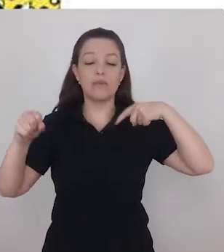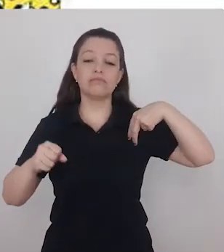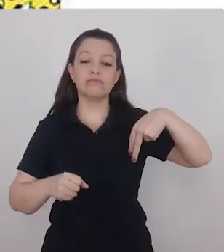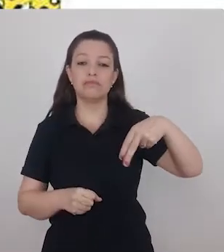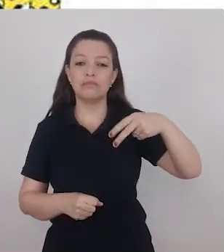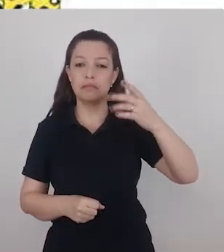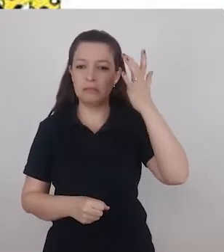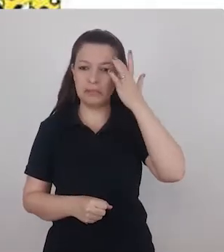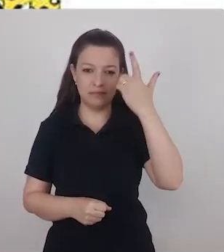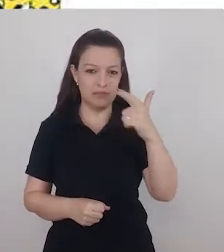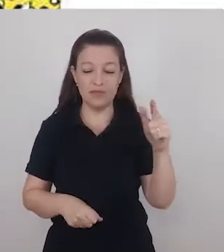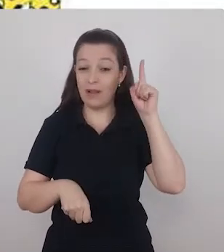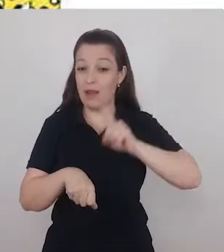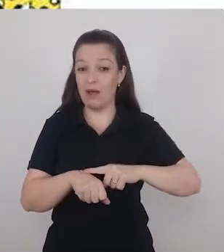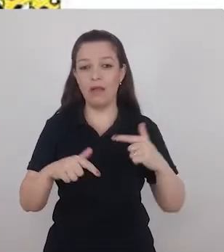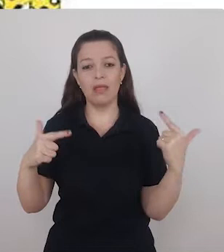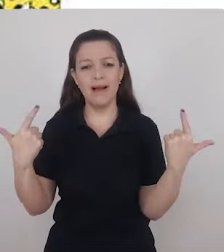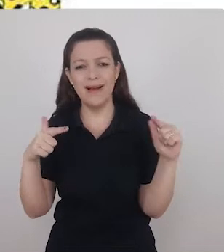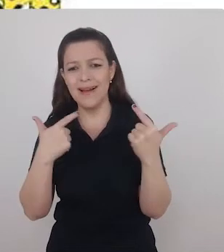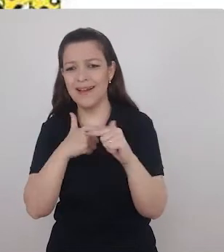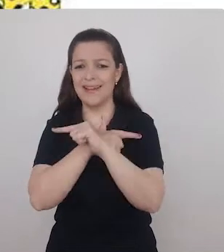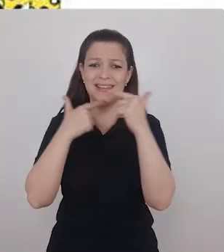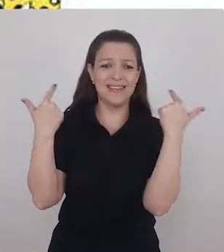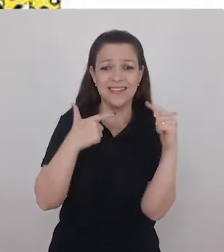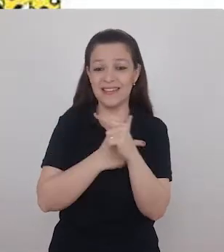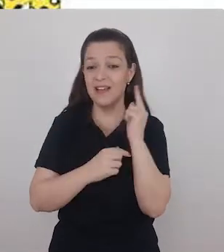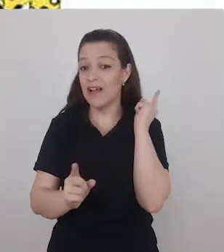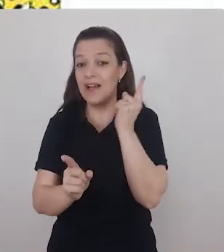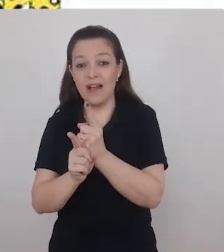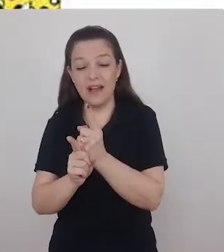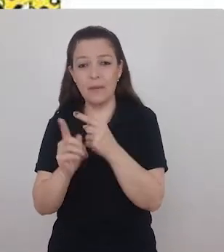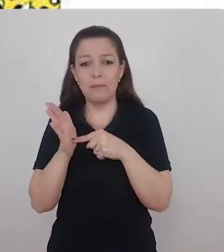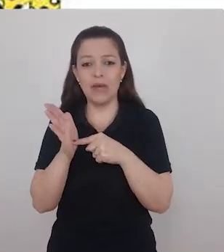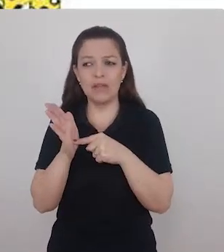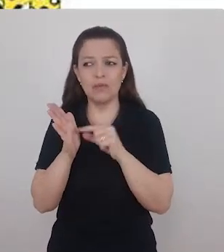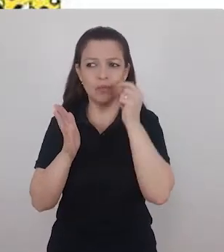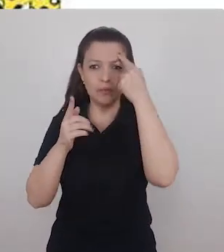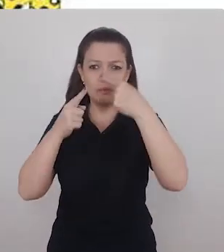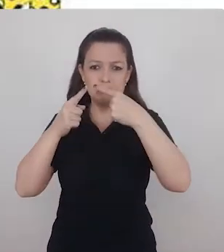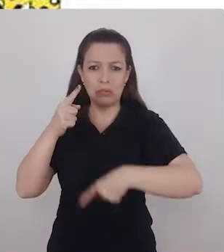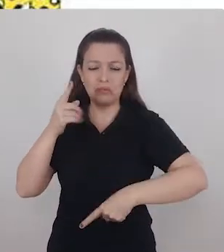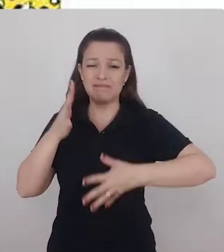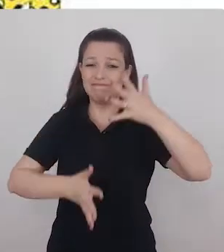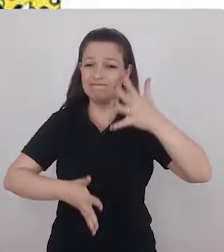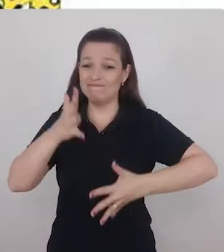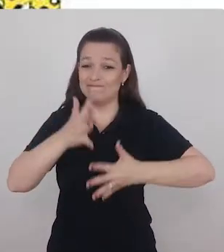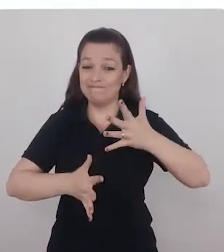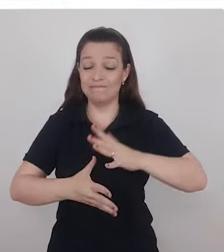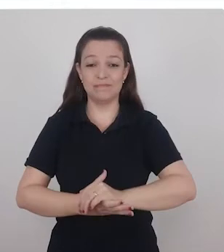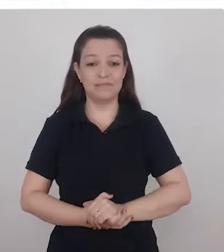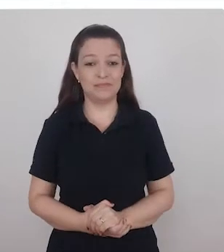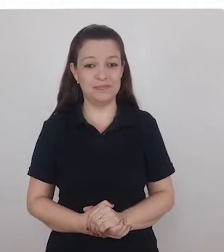juízo, já soltando gargalhadas. Não achou seu parafuso e foi fazendo trapalhadas.